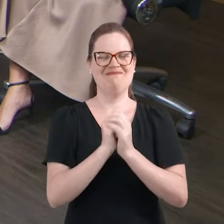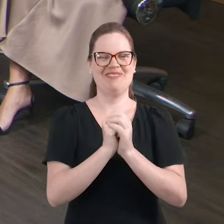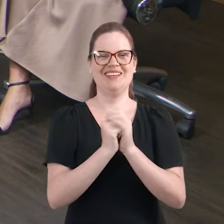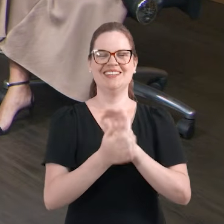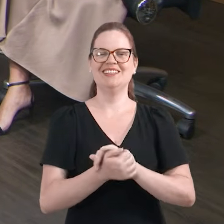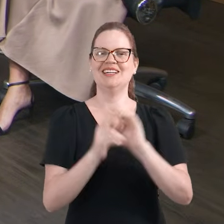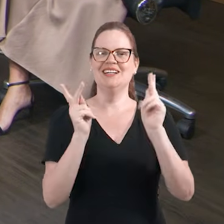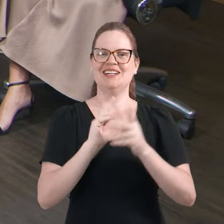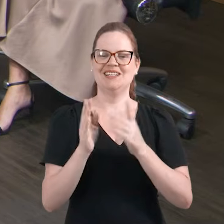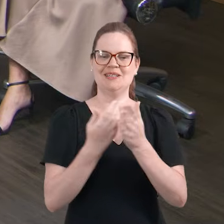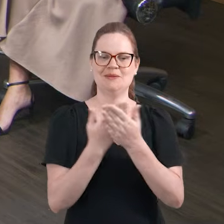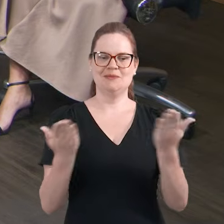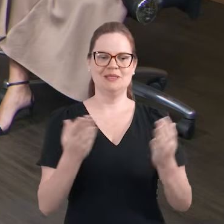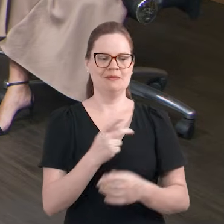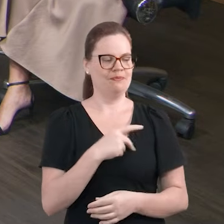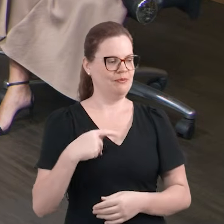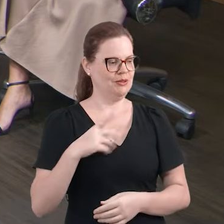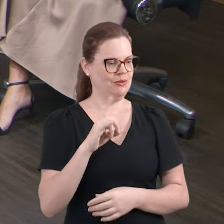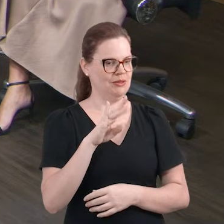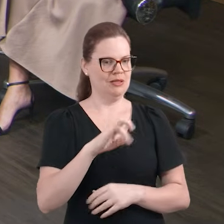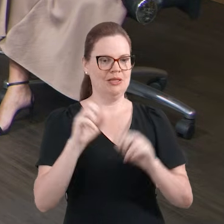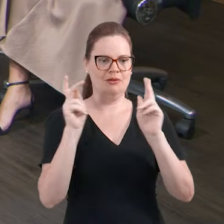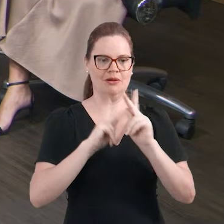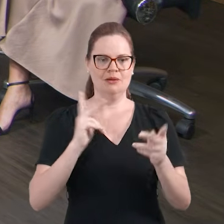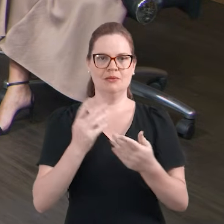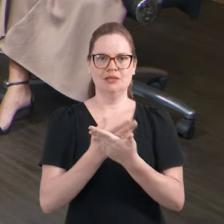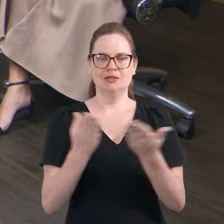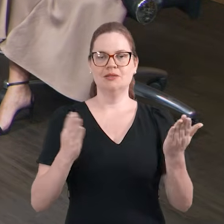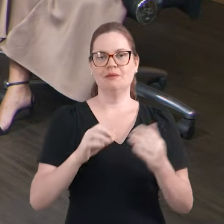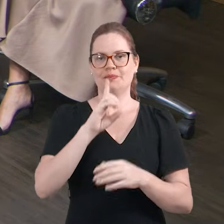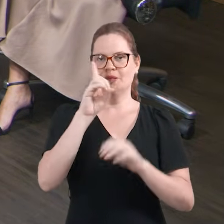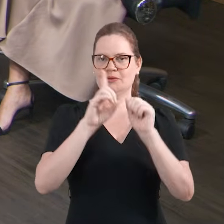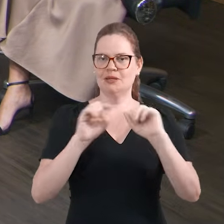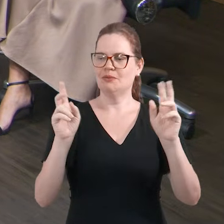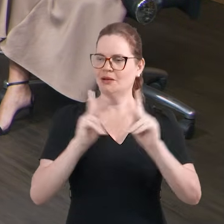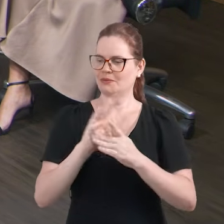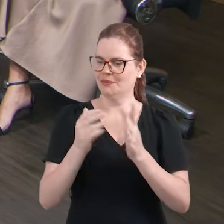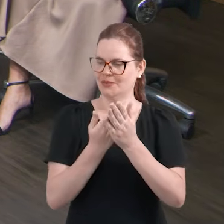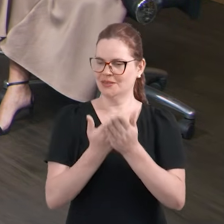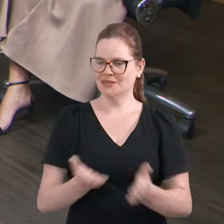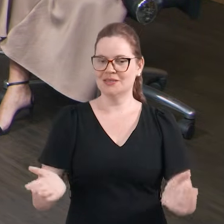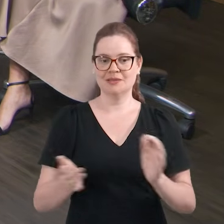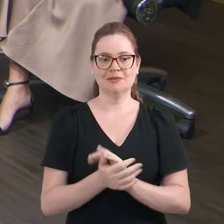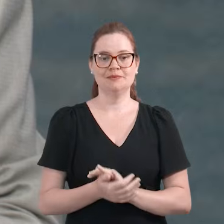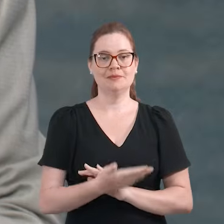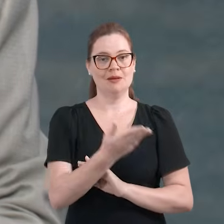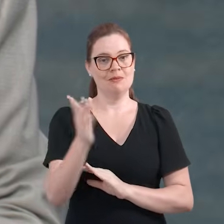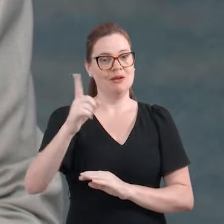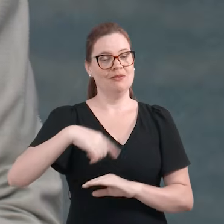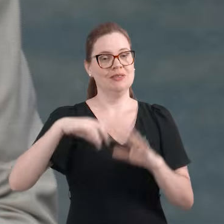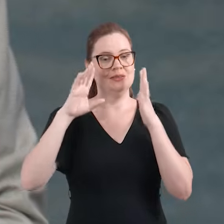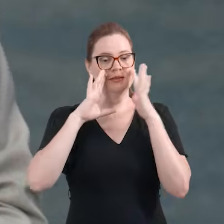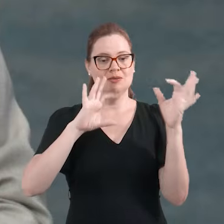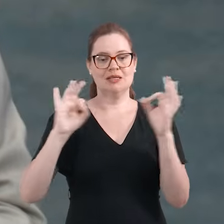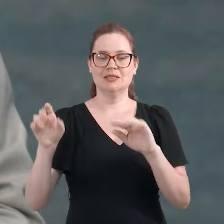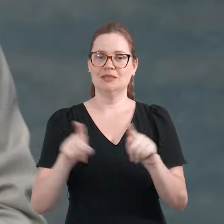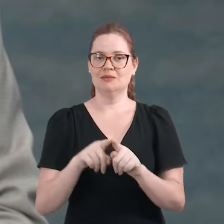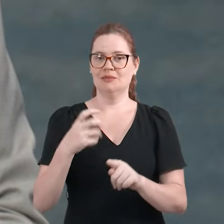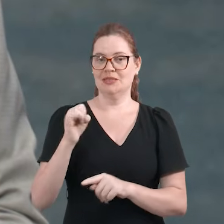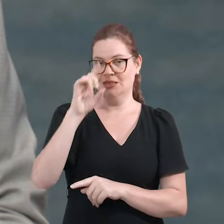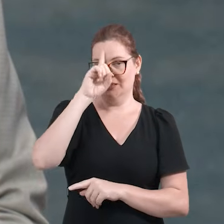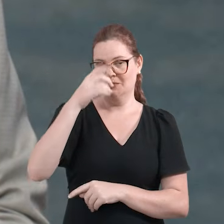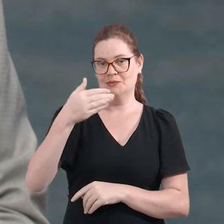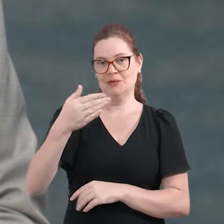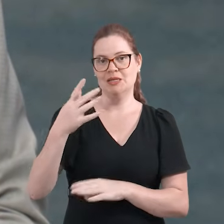Amém. Amém, Pai Senhor, queridos. Daniel, Pai Senhor, Deus Senhor a abençoe. todos, pastor Josias, Raíssa. Pai do Amém. Senhor. E para você que nos assiste, se